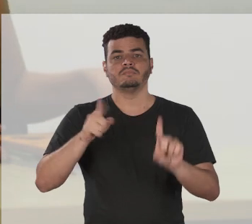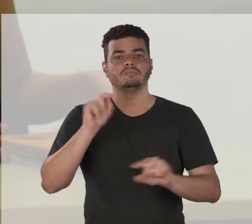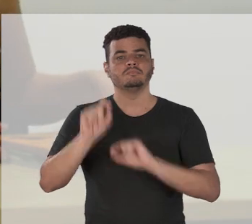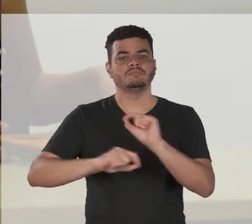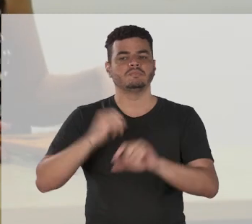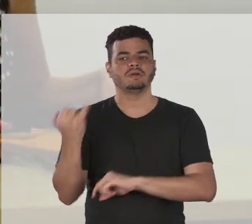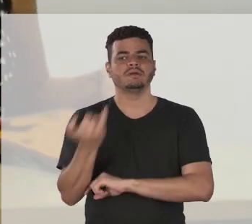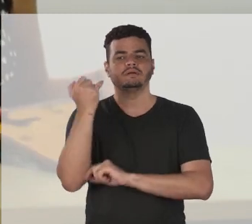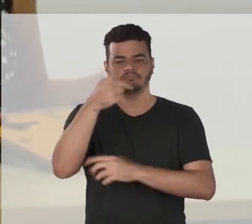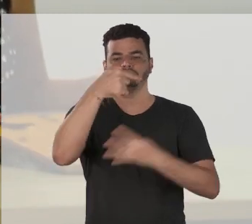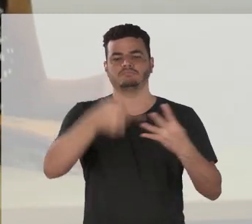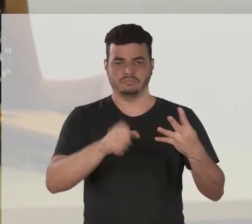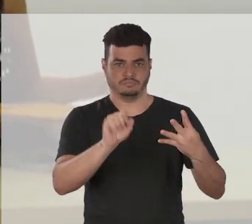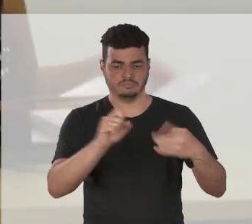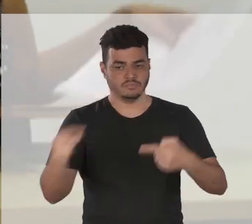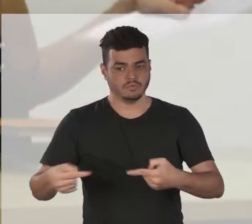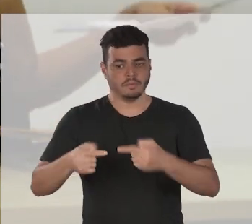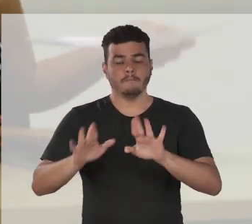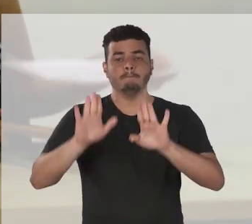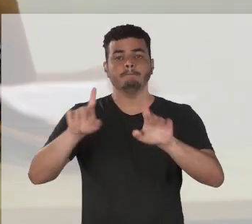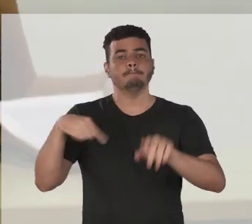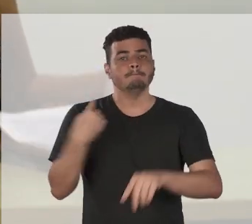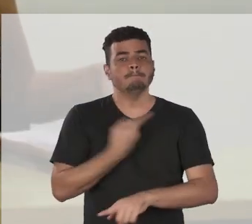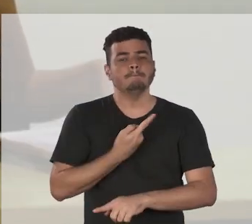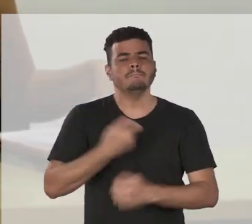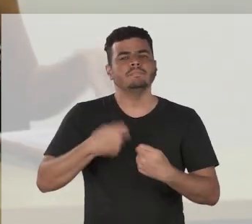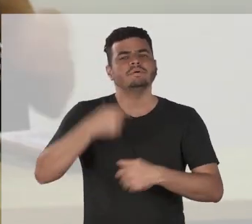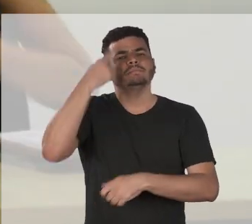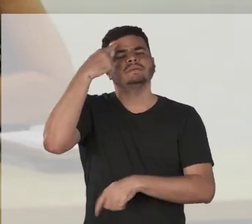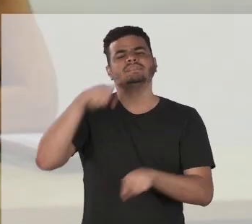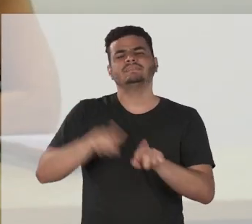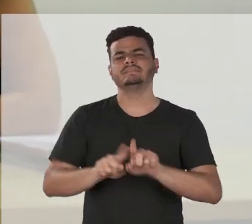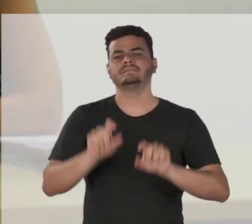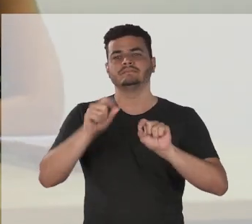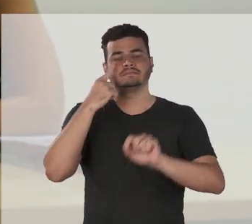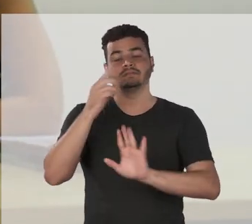Me parece que o importante, né, desses aspectos é também pensar